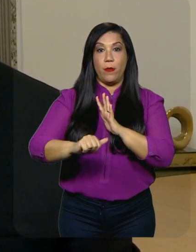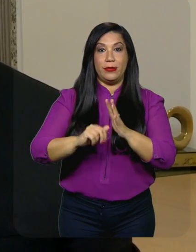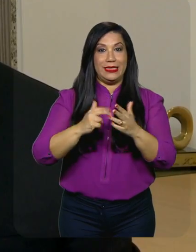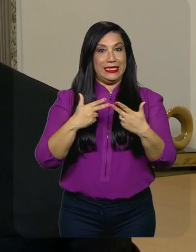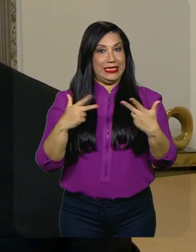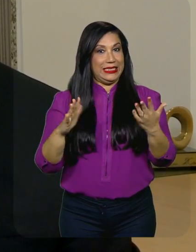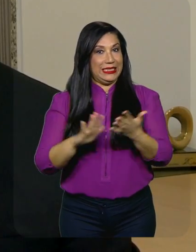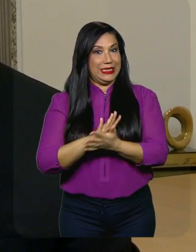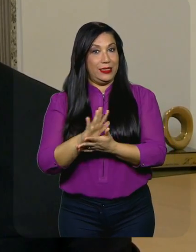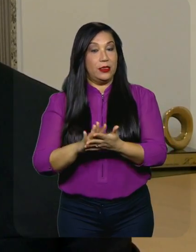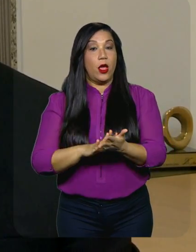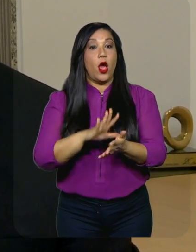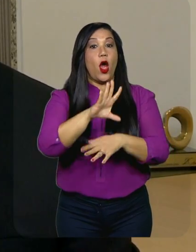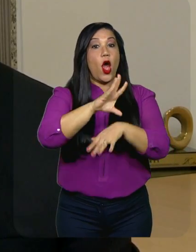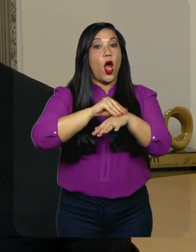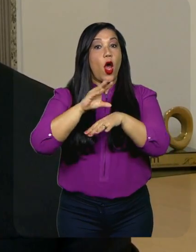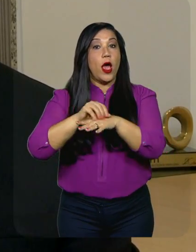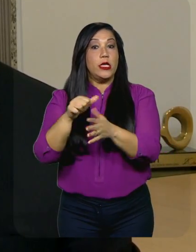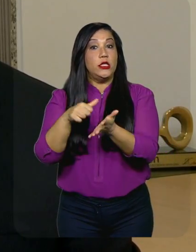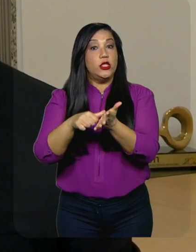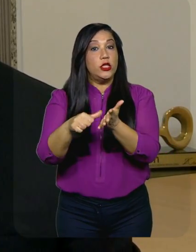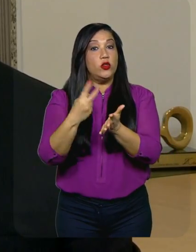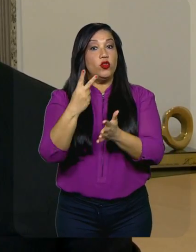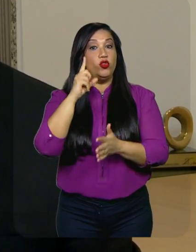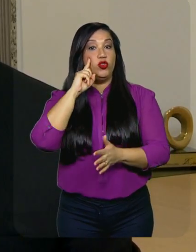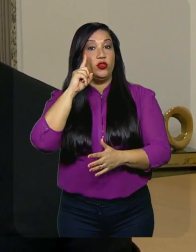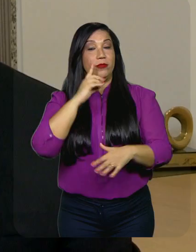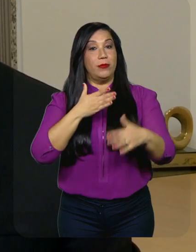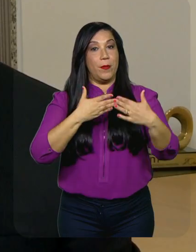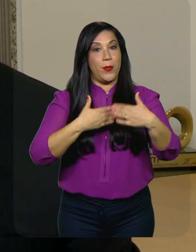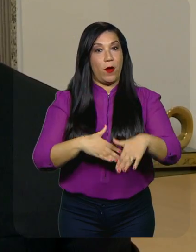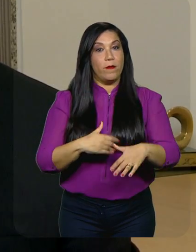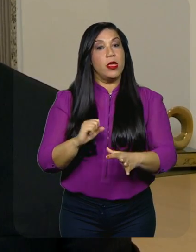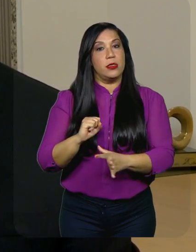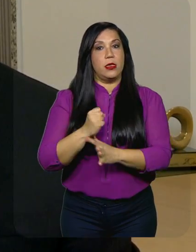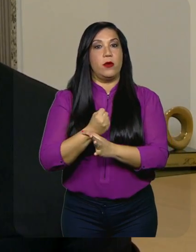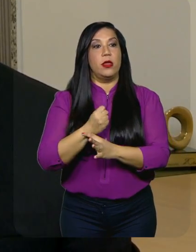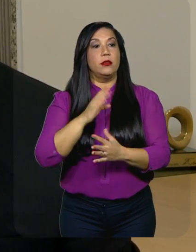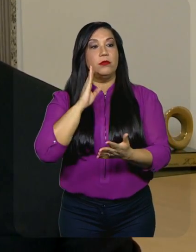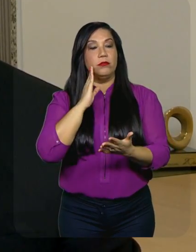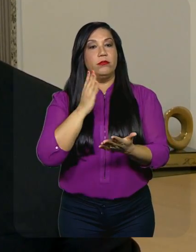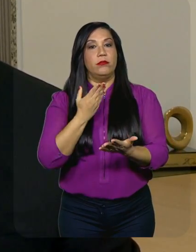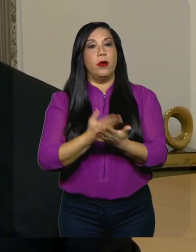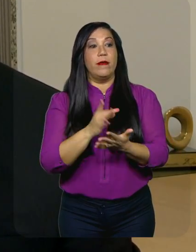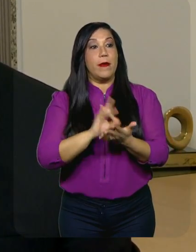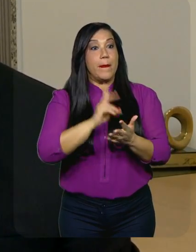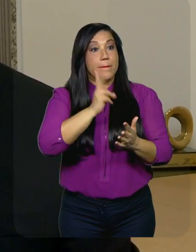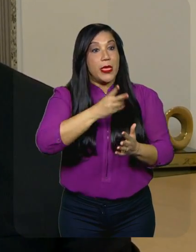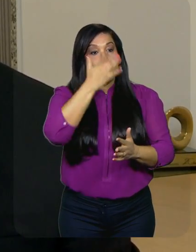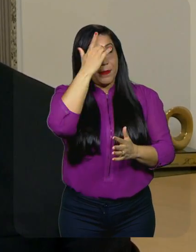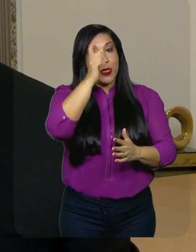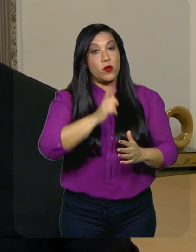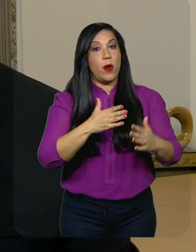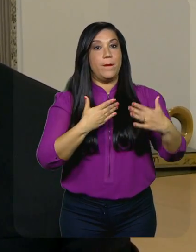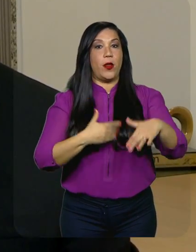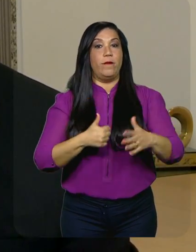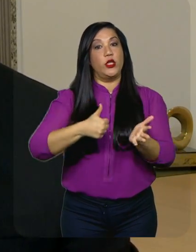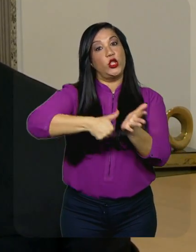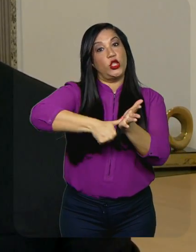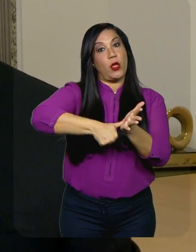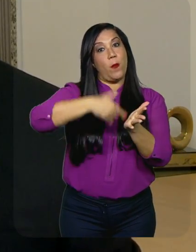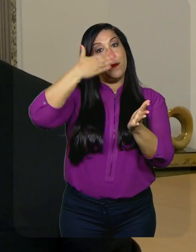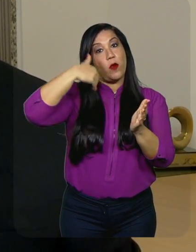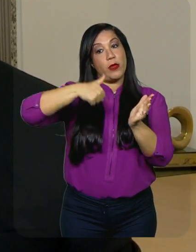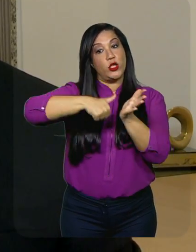A gente colhe a digital nos 2 dias de aplicação. Então, ou seja, é uma segurança de quem está, aquela pessoa está fazendo a prova e está colocando a sua